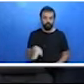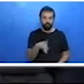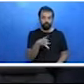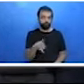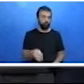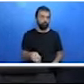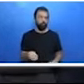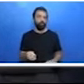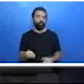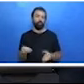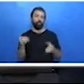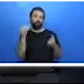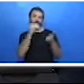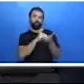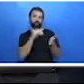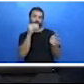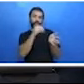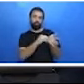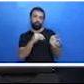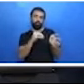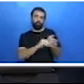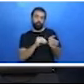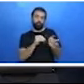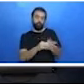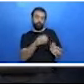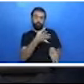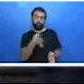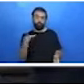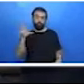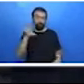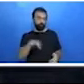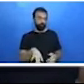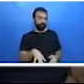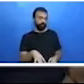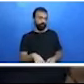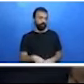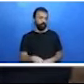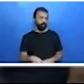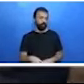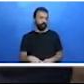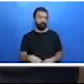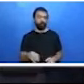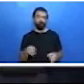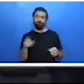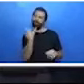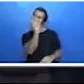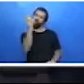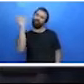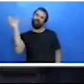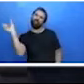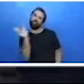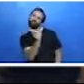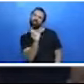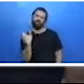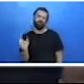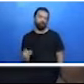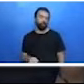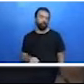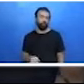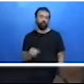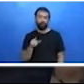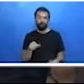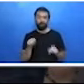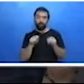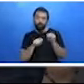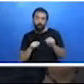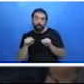palavras na tabela a seguir de acordo com a indicação de cada coluna. Então, eu tenho aqui, ó, um monte de palavras, mas ele está pedindo para